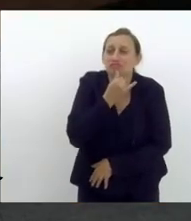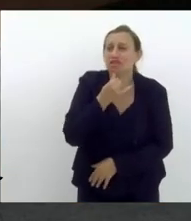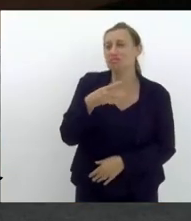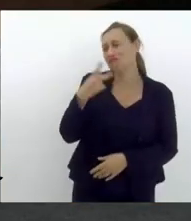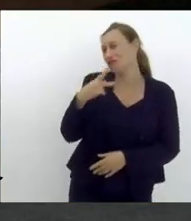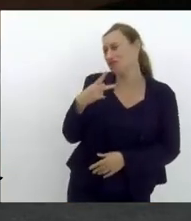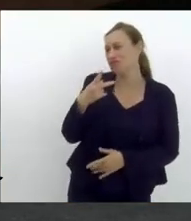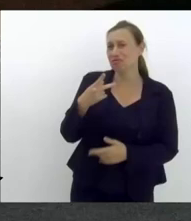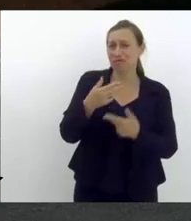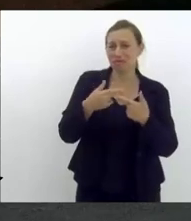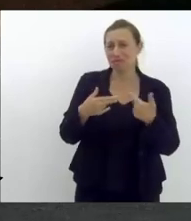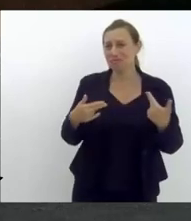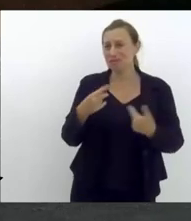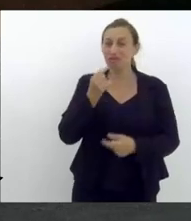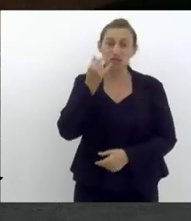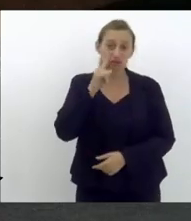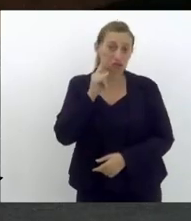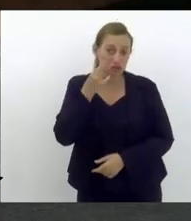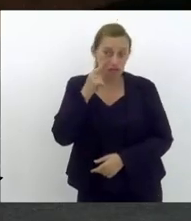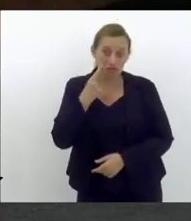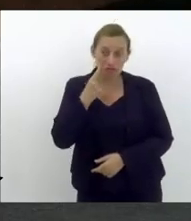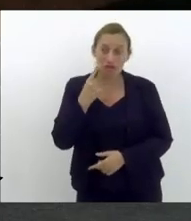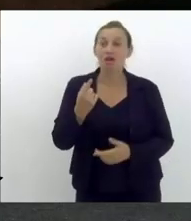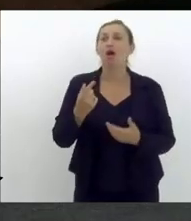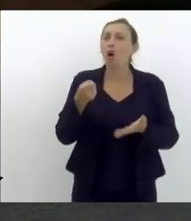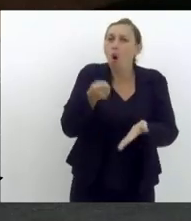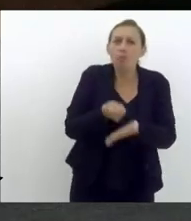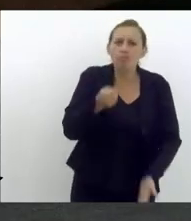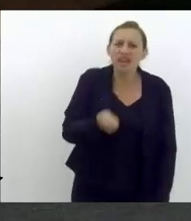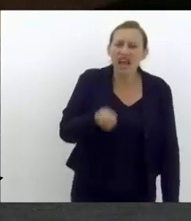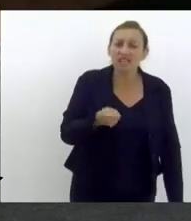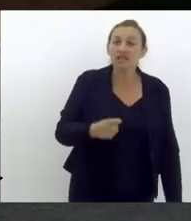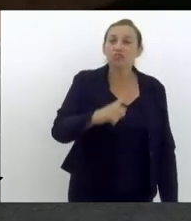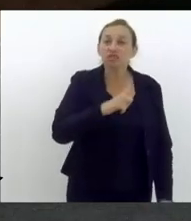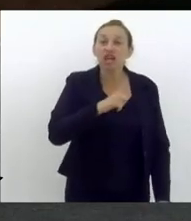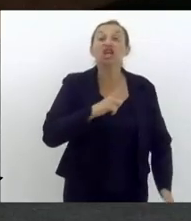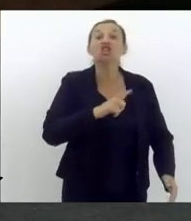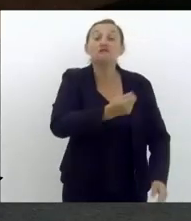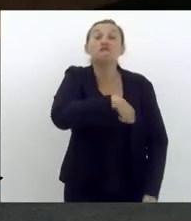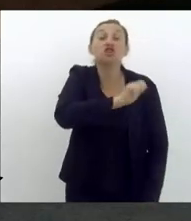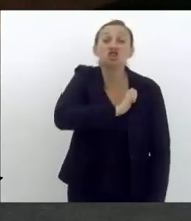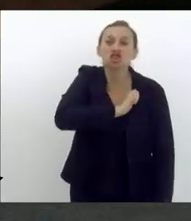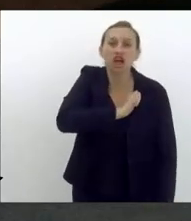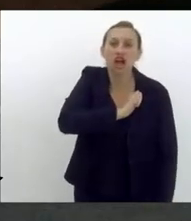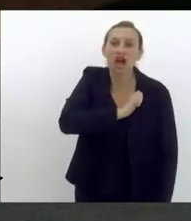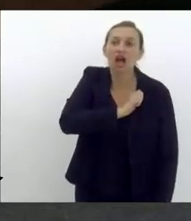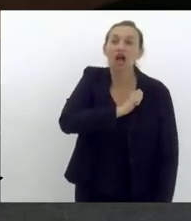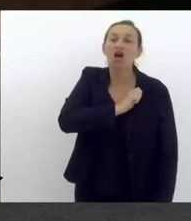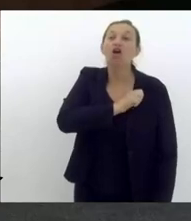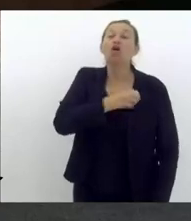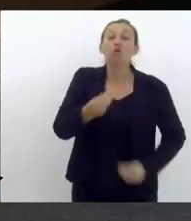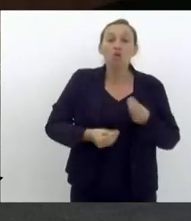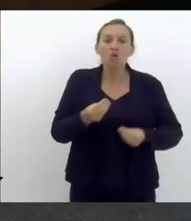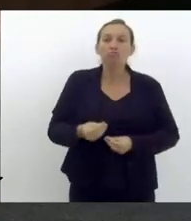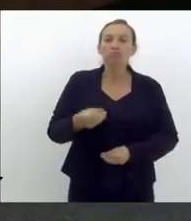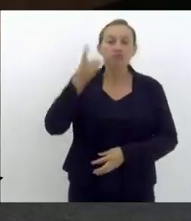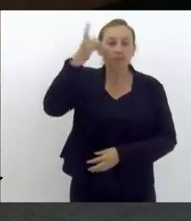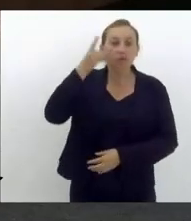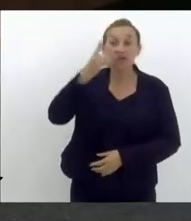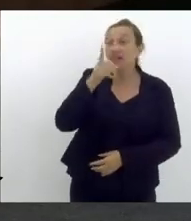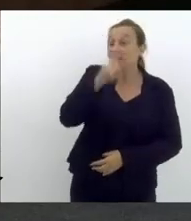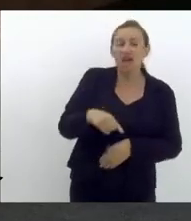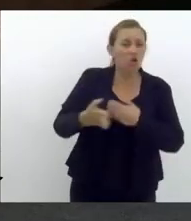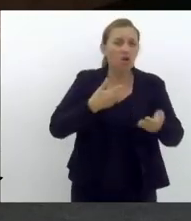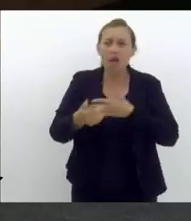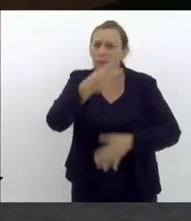falou algo que lhe incomodou vossa excelência tem obrigação de fiscalizar como parlamentar que é quem